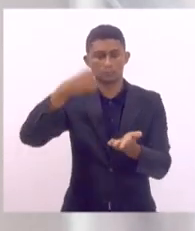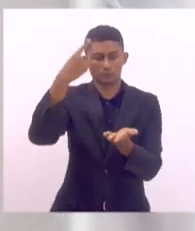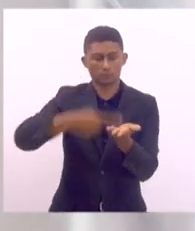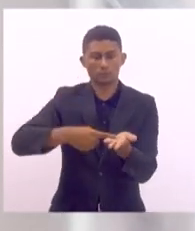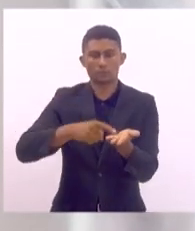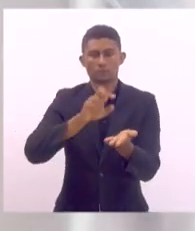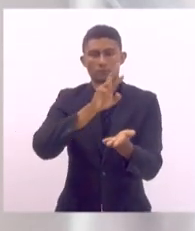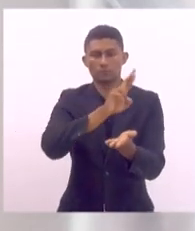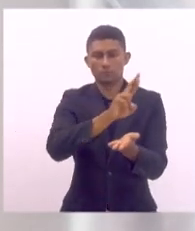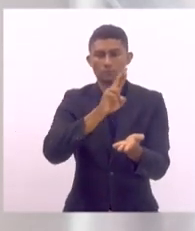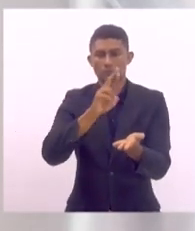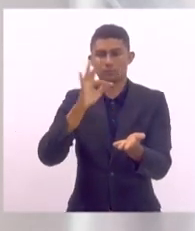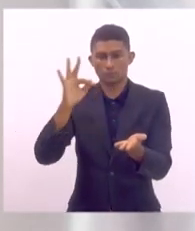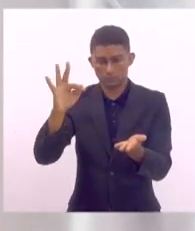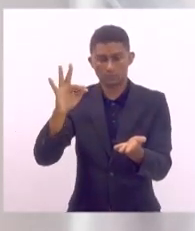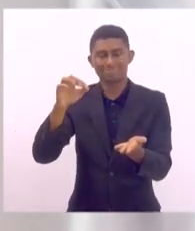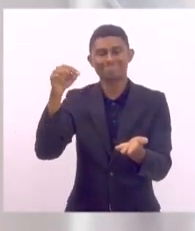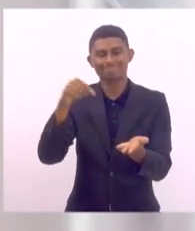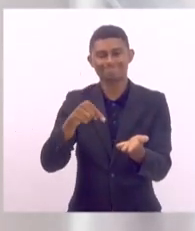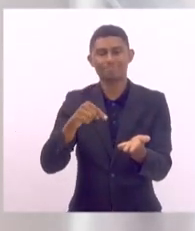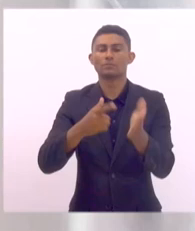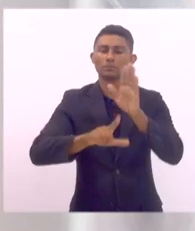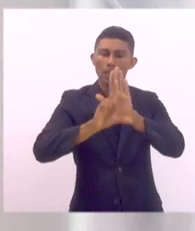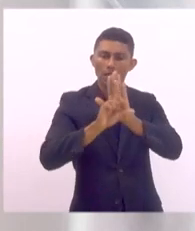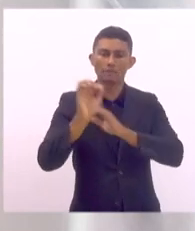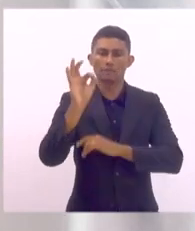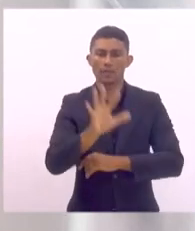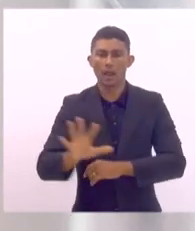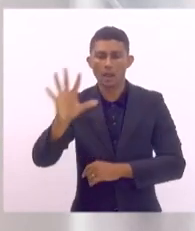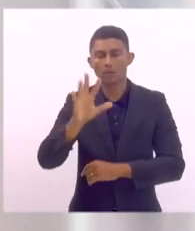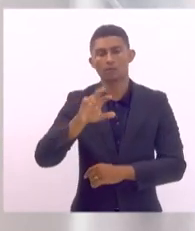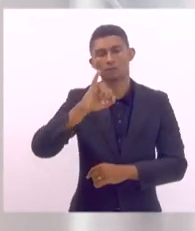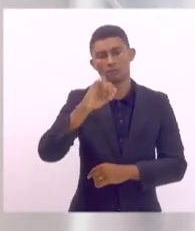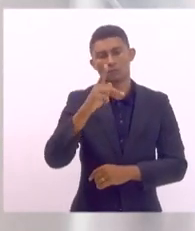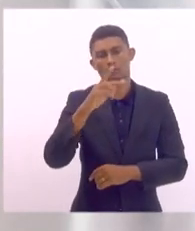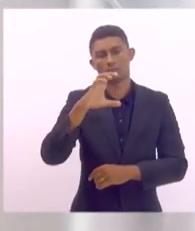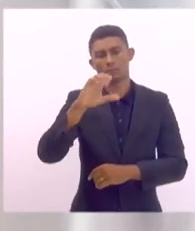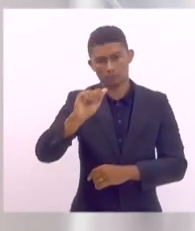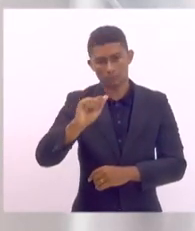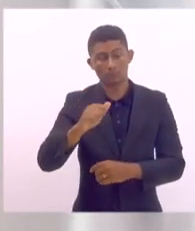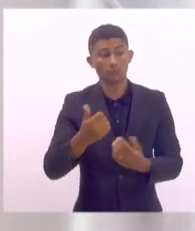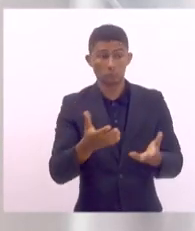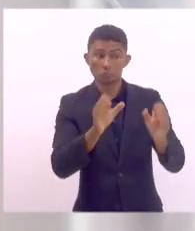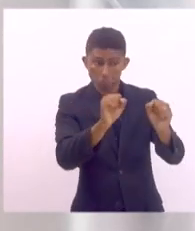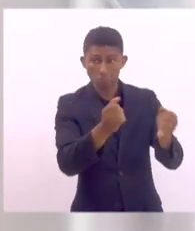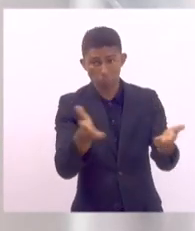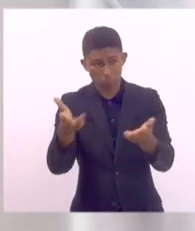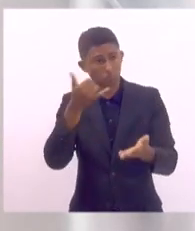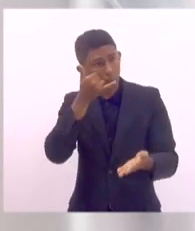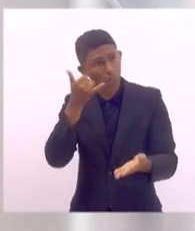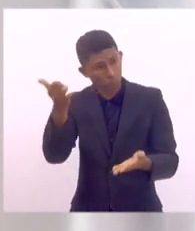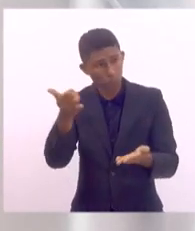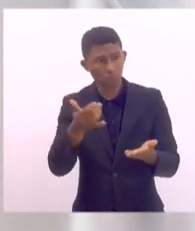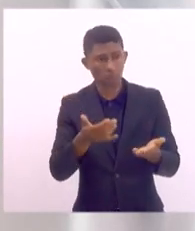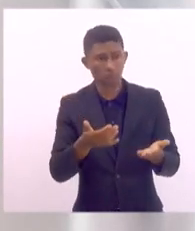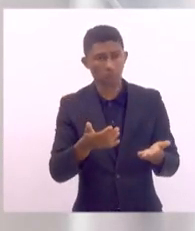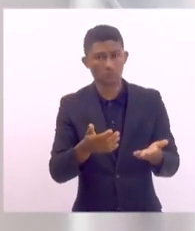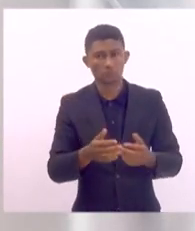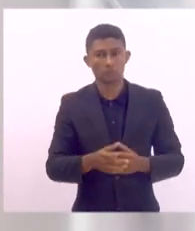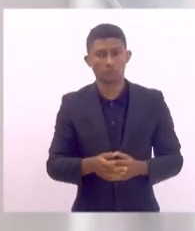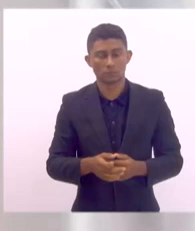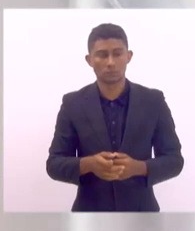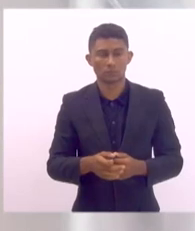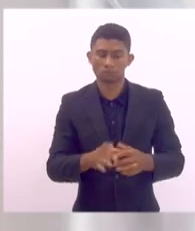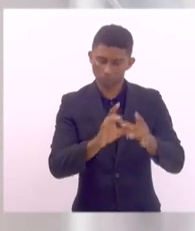federal, que é o IPCA. Então, seria... Pode ligar para ele. Não, de jeito maneiro,